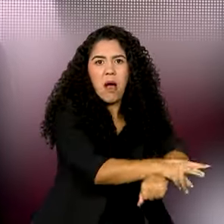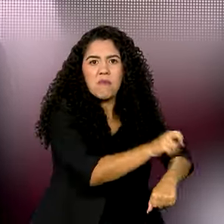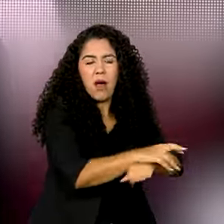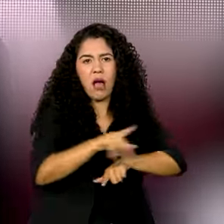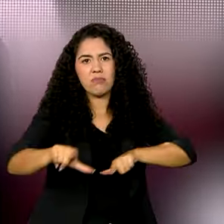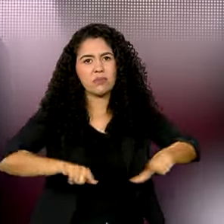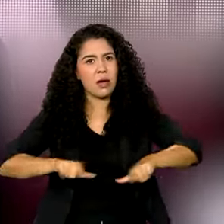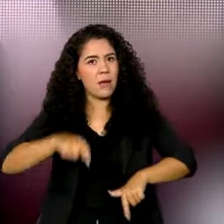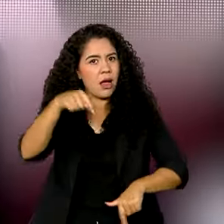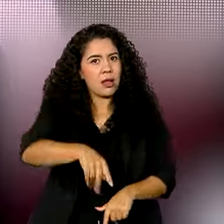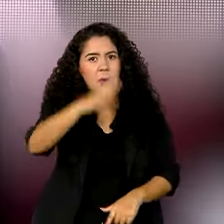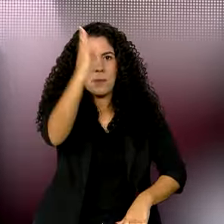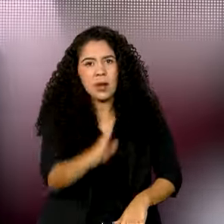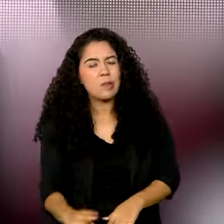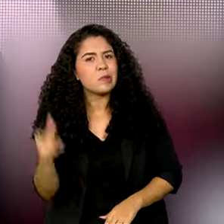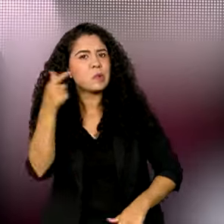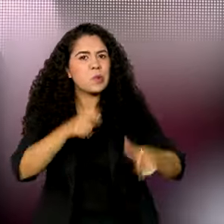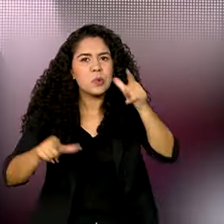geram desenvolvimento